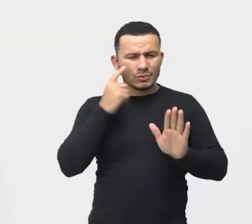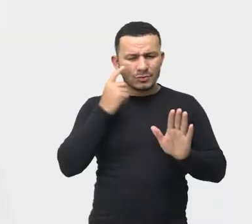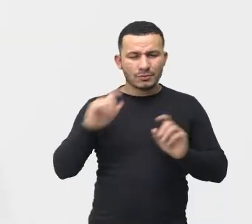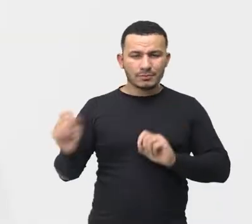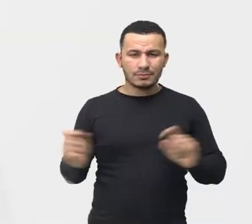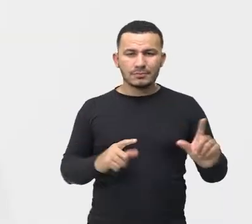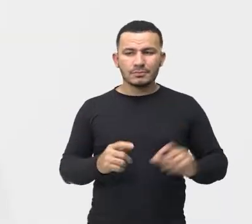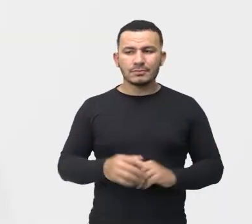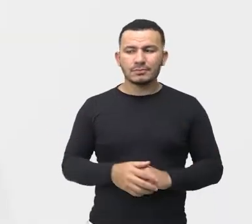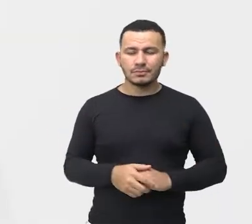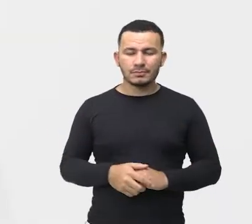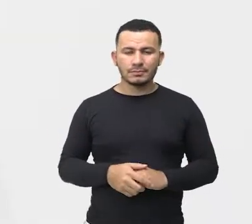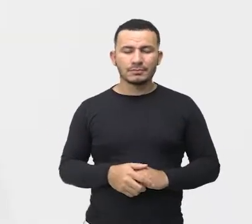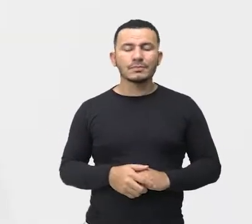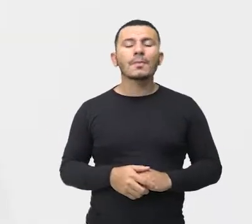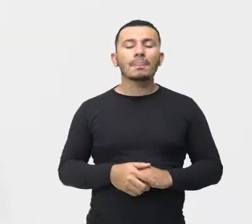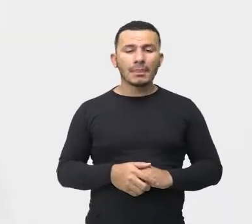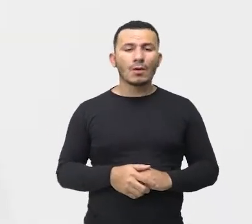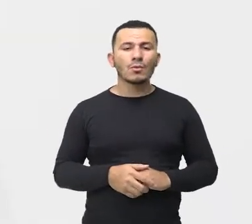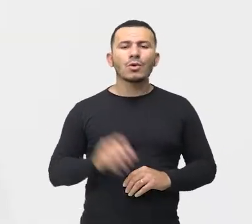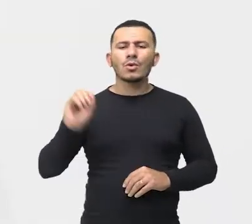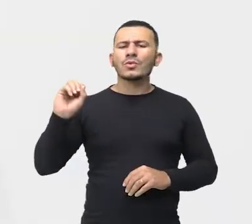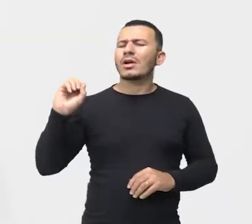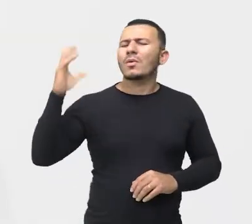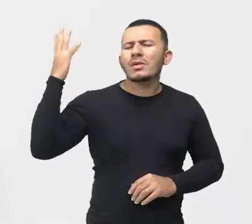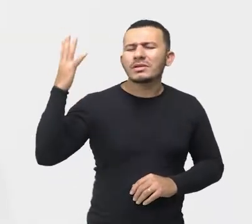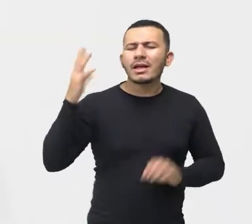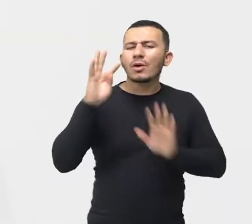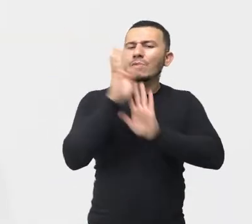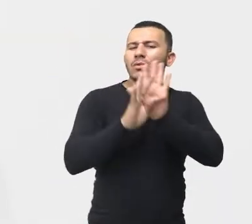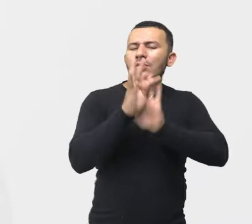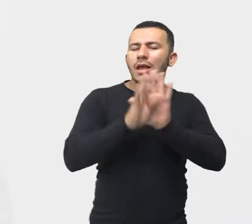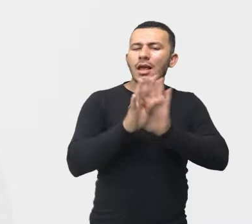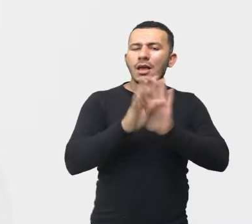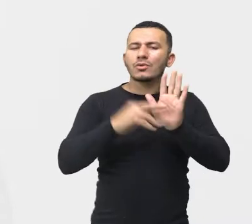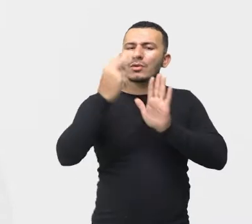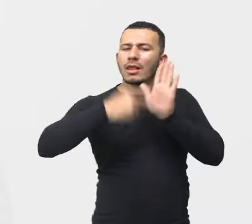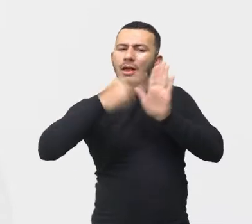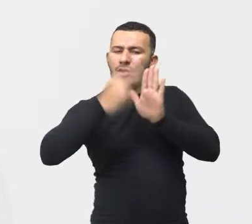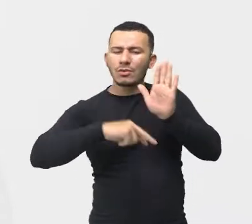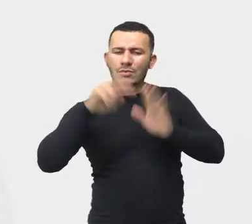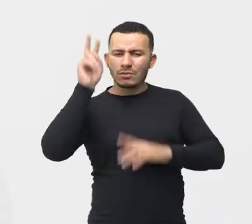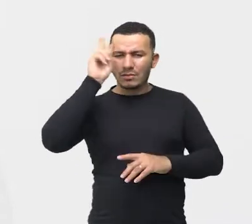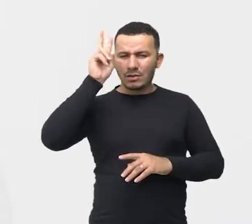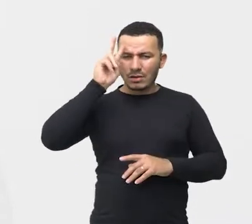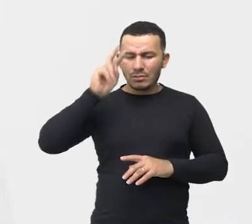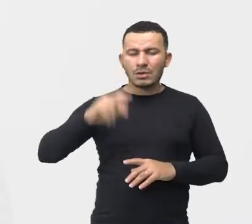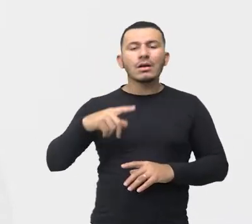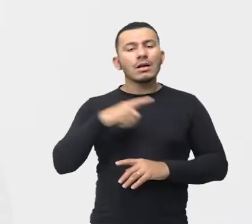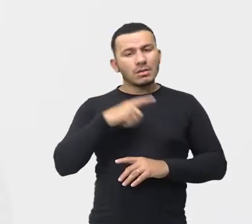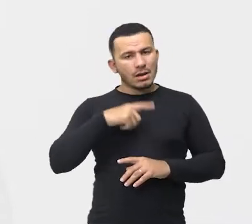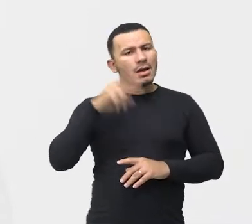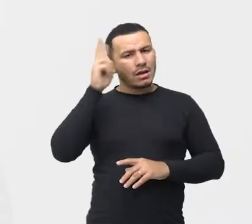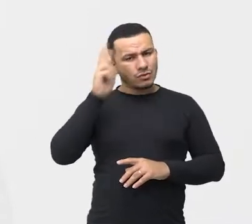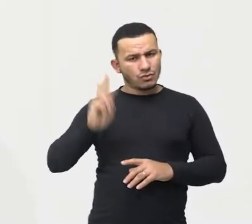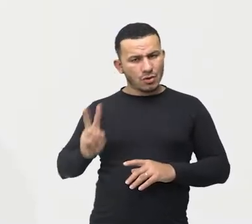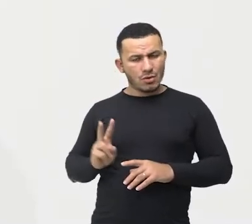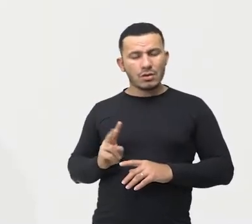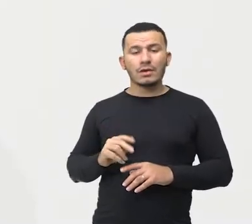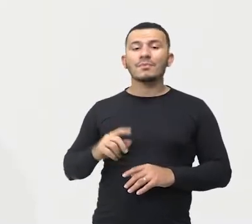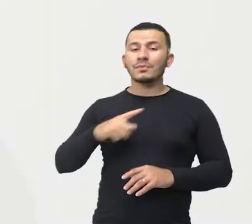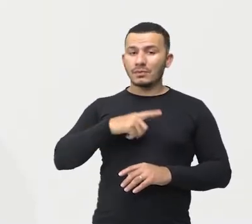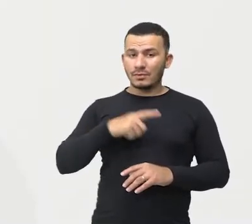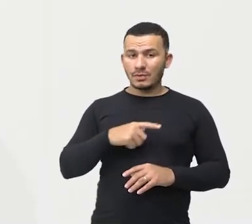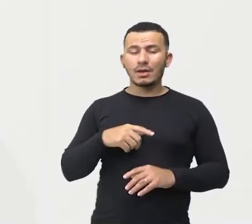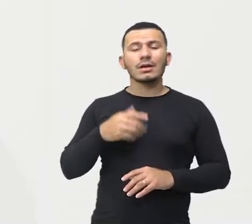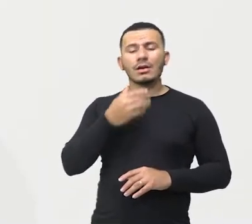sequência. O que aconteceu na notícia que nós lemos lá no início da nossa aula? Observe que o fato foi: